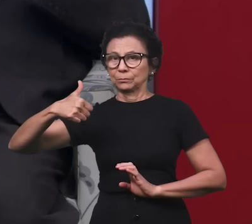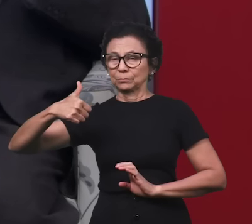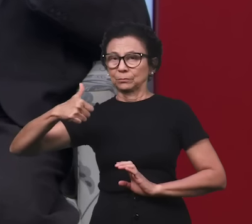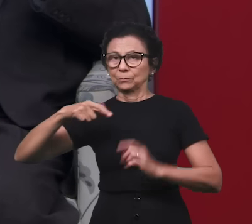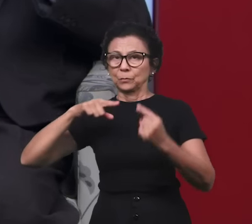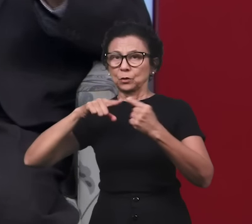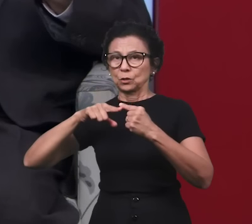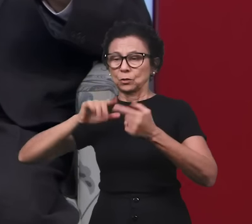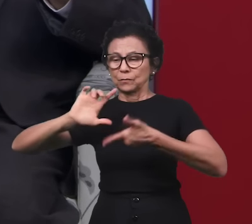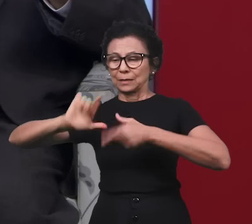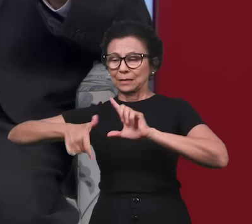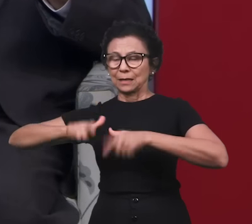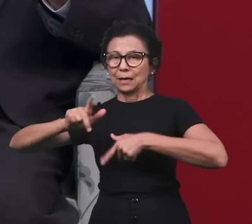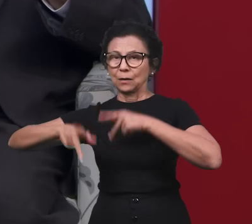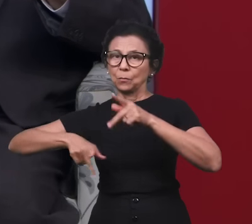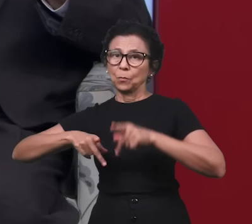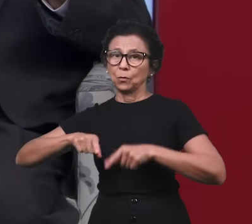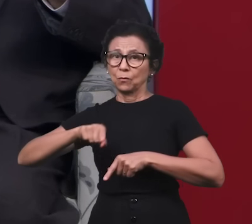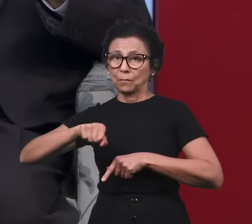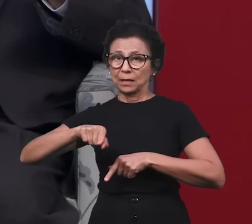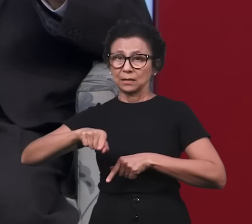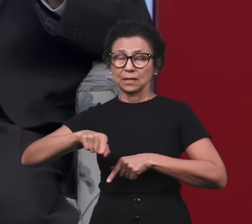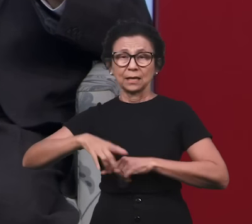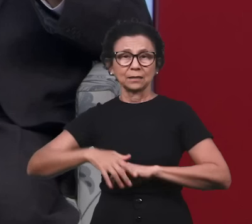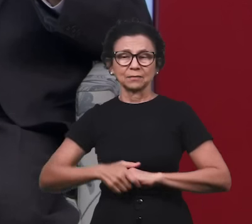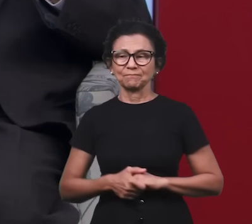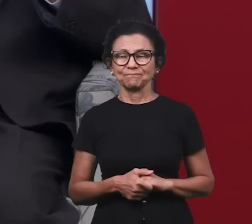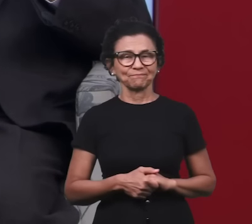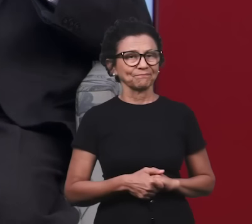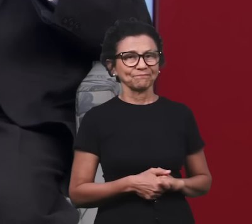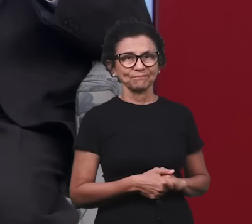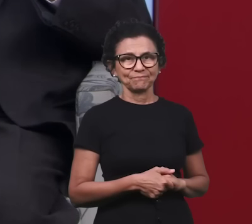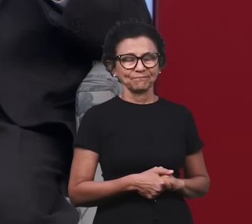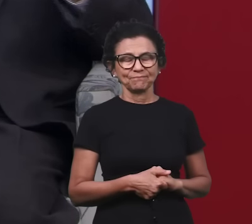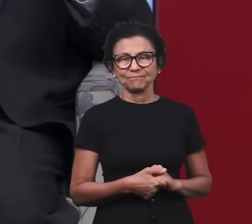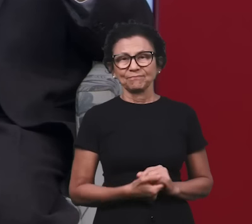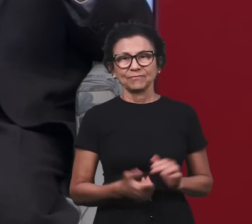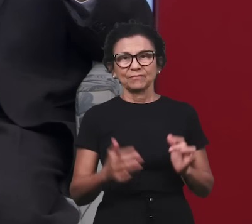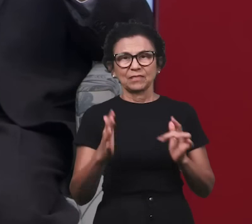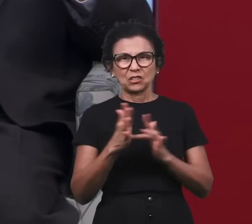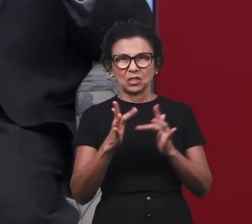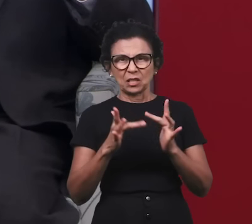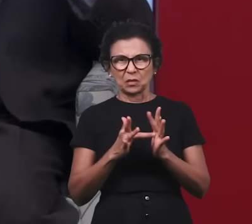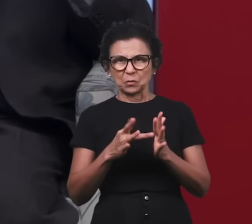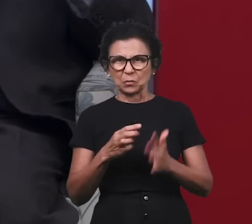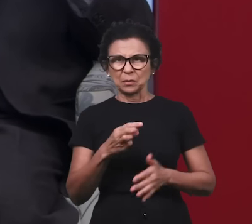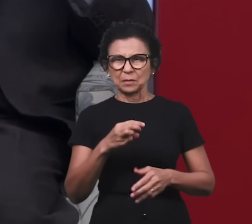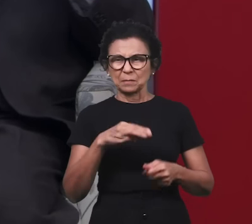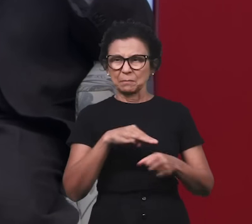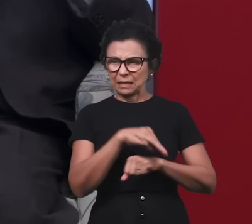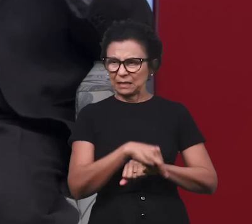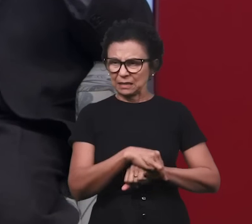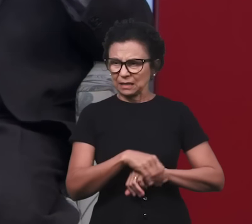ele não aceitou Jesus como Messias e nem aceitou o Novo